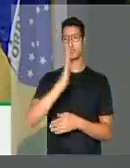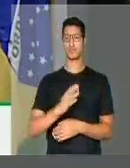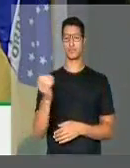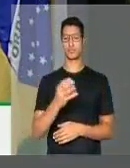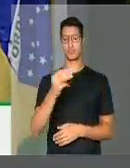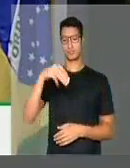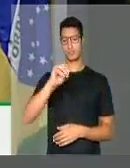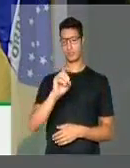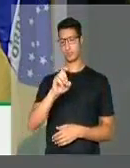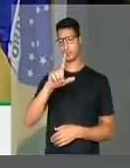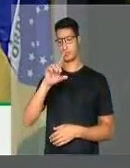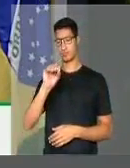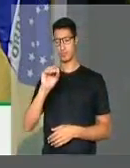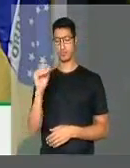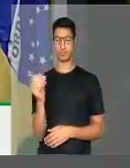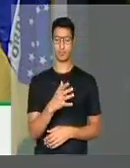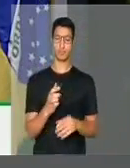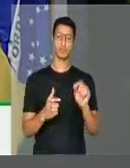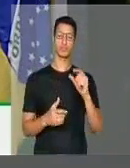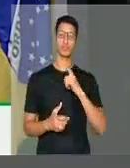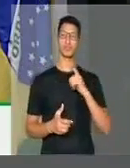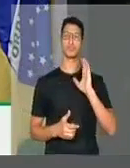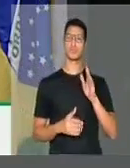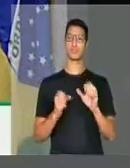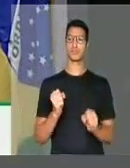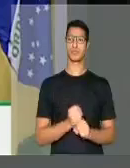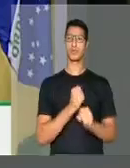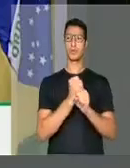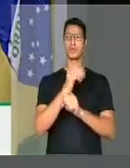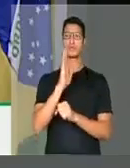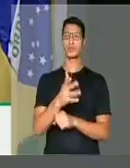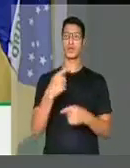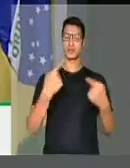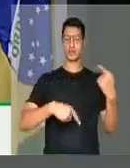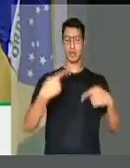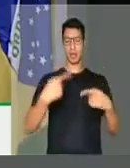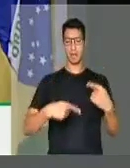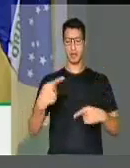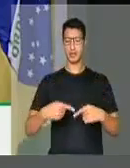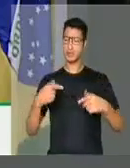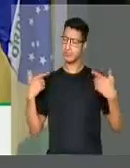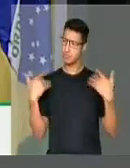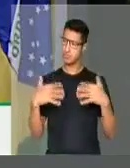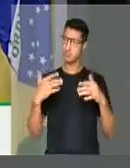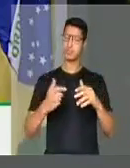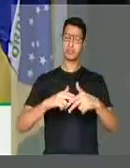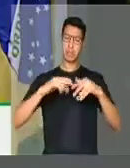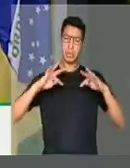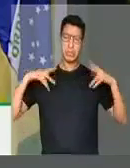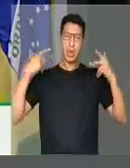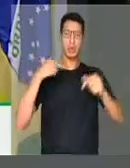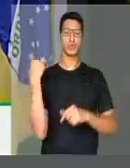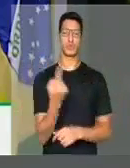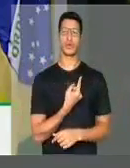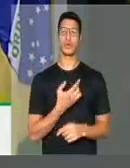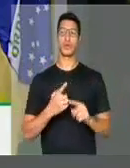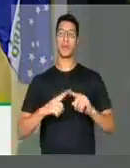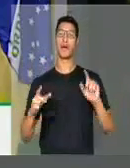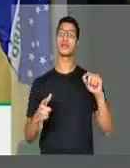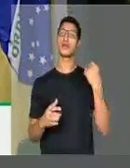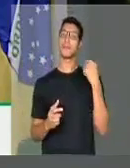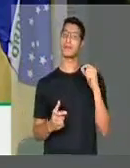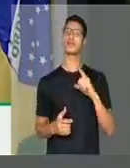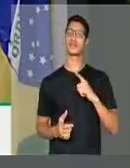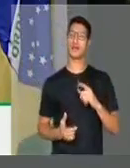Brasil um novo modelo. Um novo modelo que tem sido construído e debatido exaustivamente por todos nós, mas